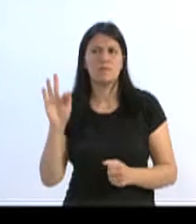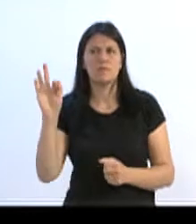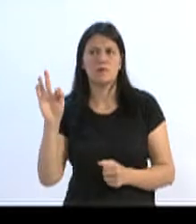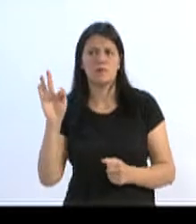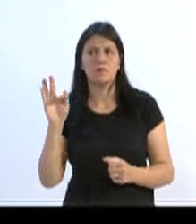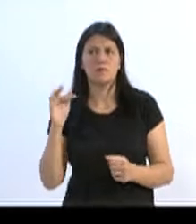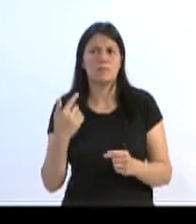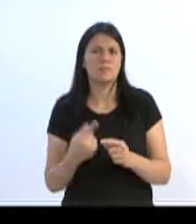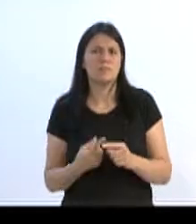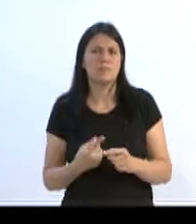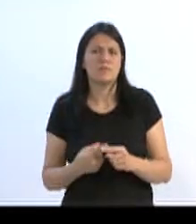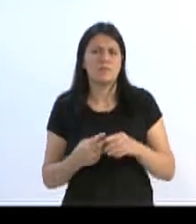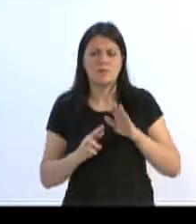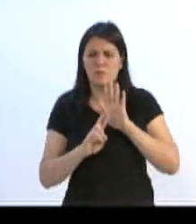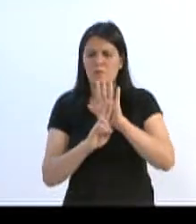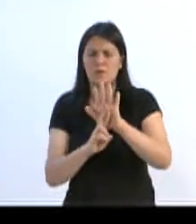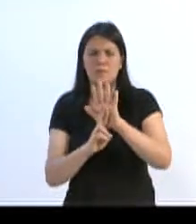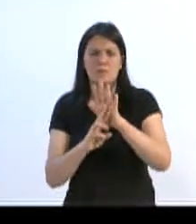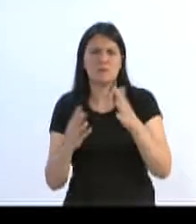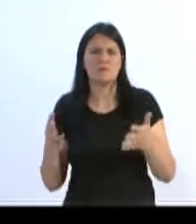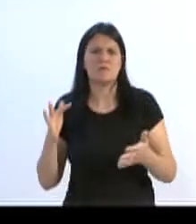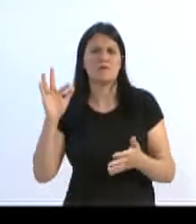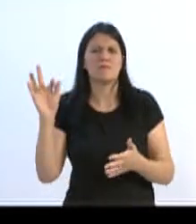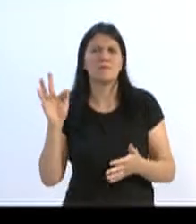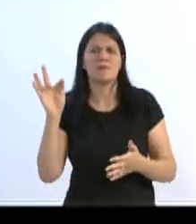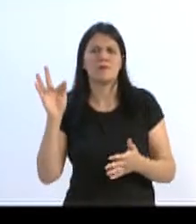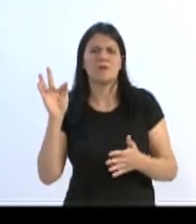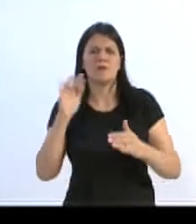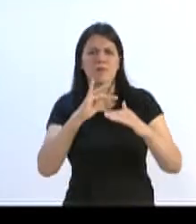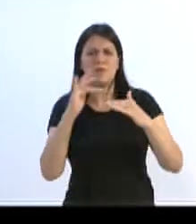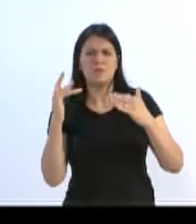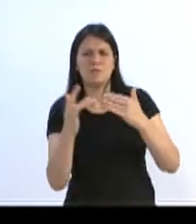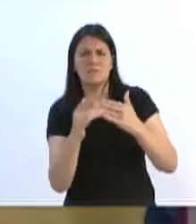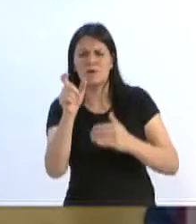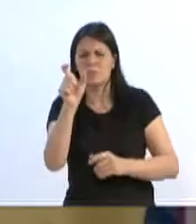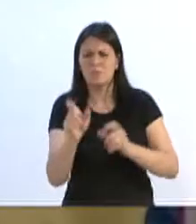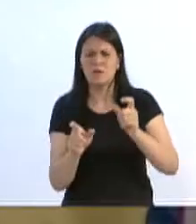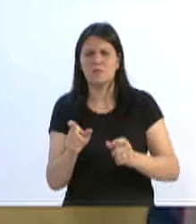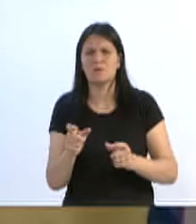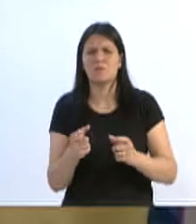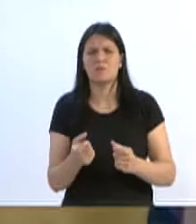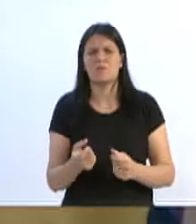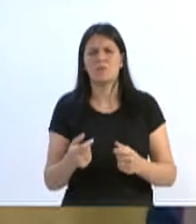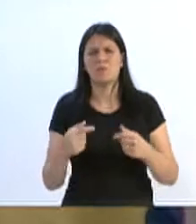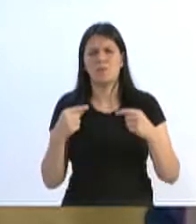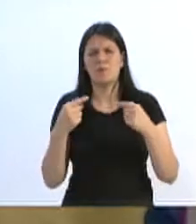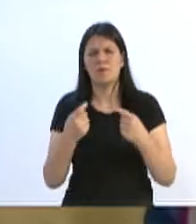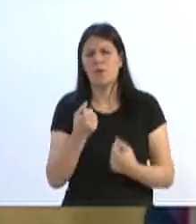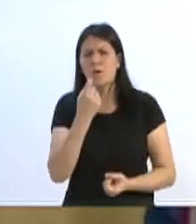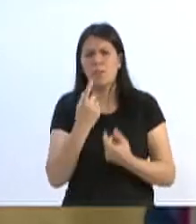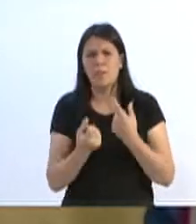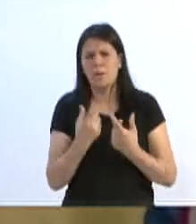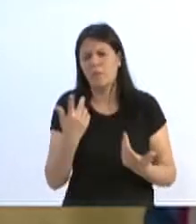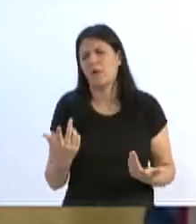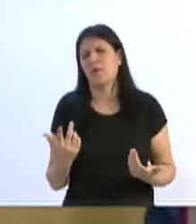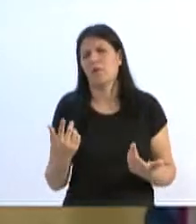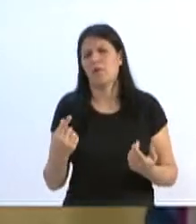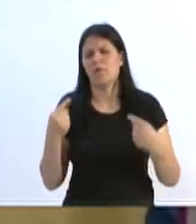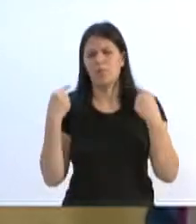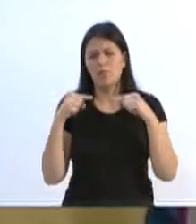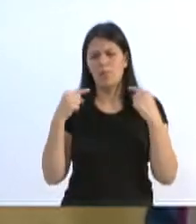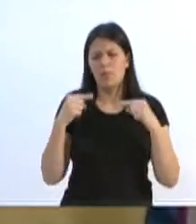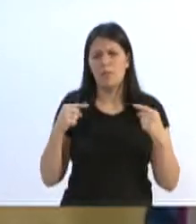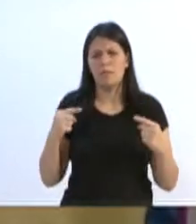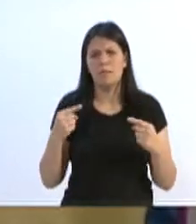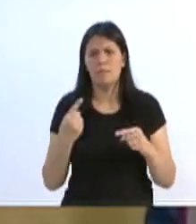ficamos no quesito representação federal nas redes sociais gente xingando torcendo contra falando um monte de m por simples onde